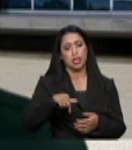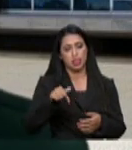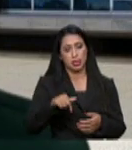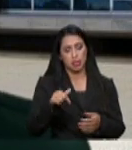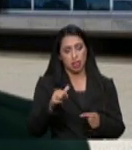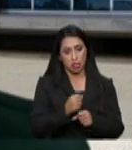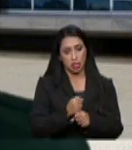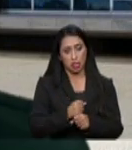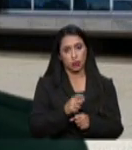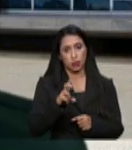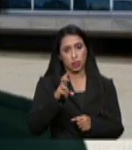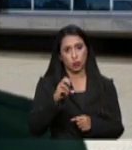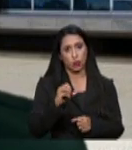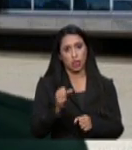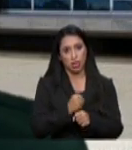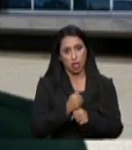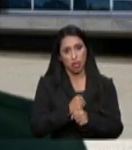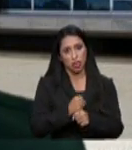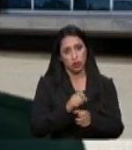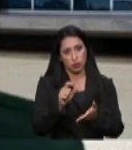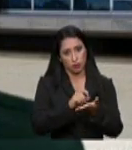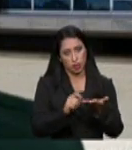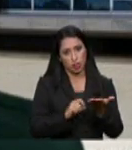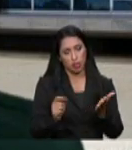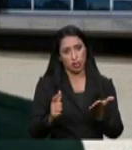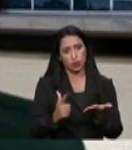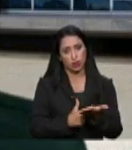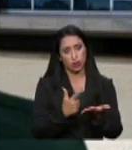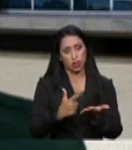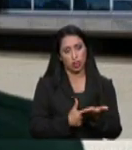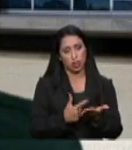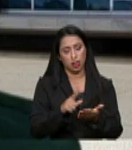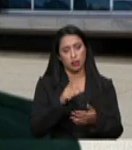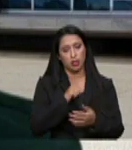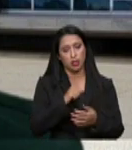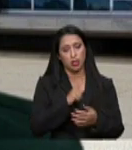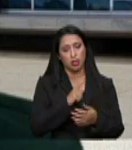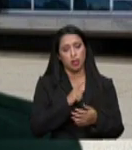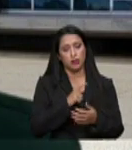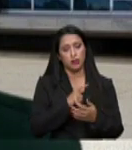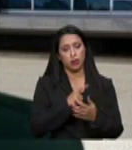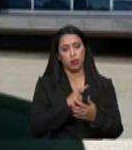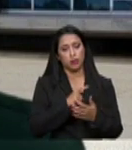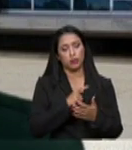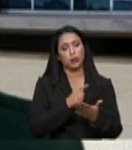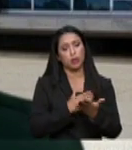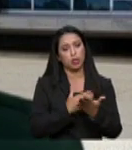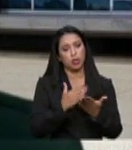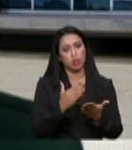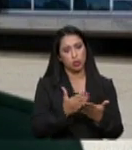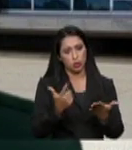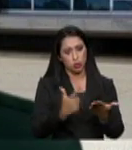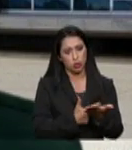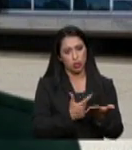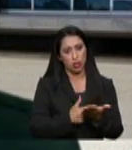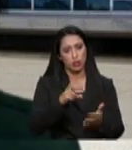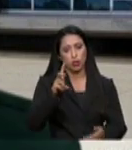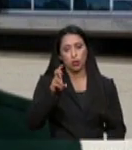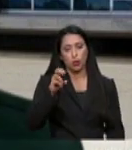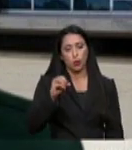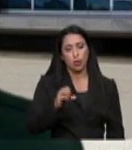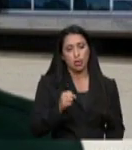50 anos Oi titia Pedro um prefácio fenomenal 50 anos atrás